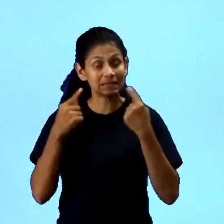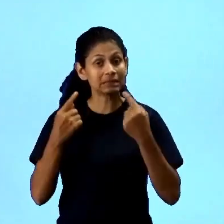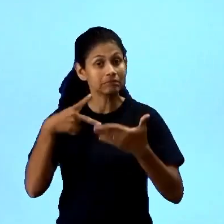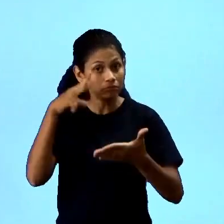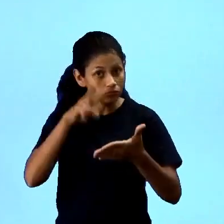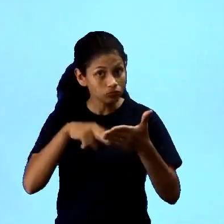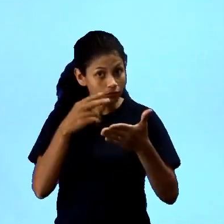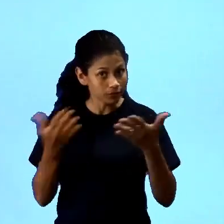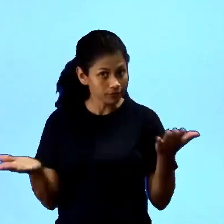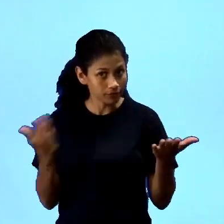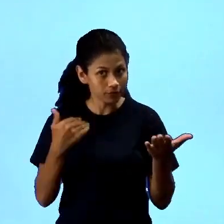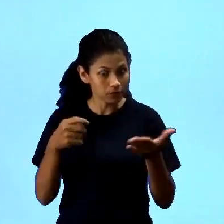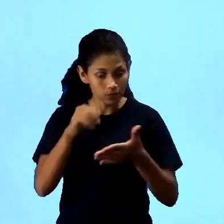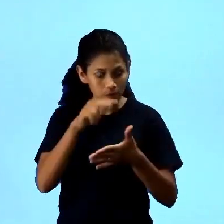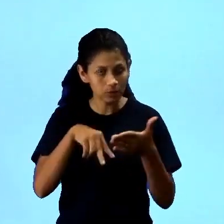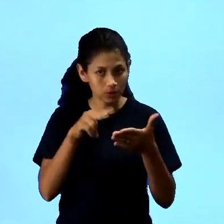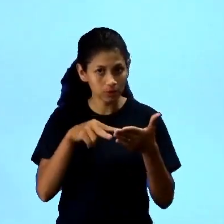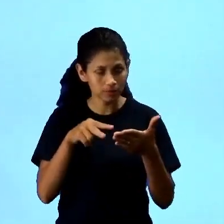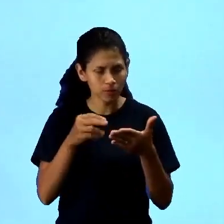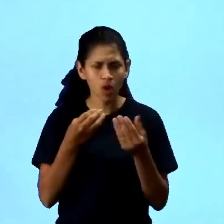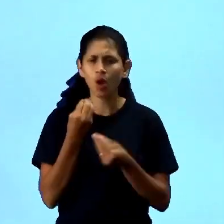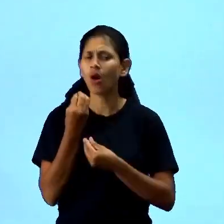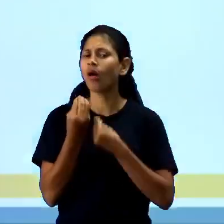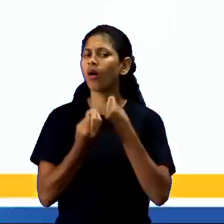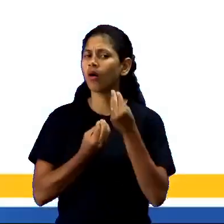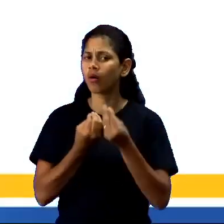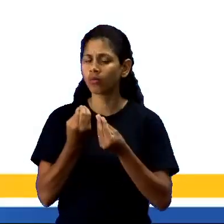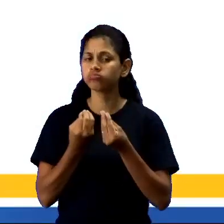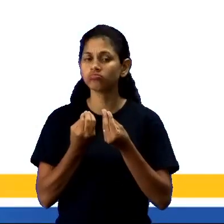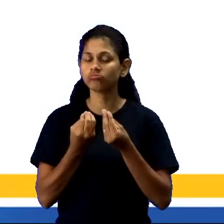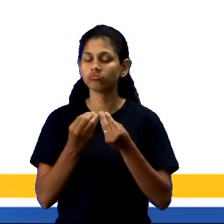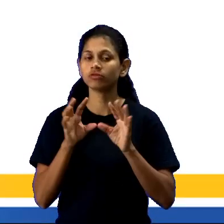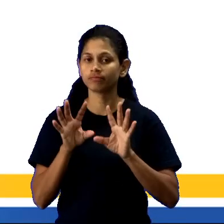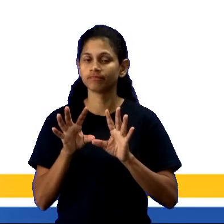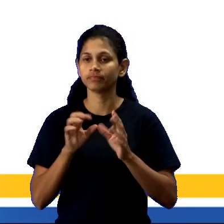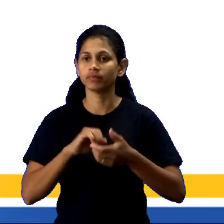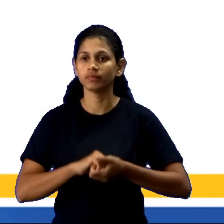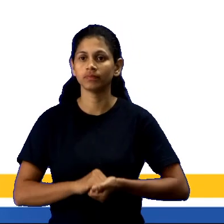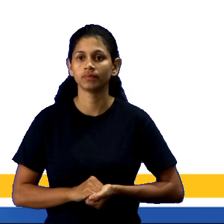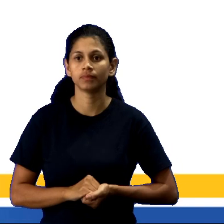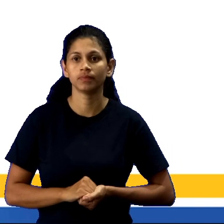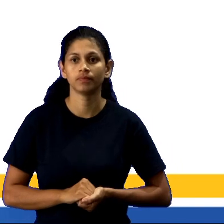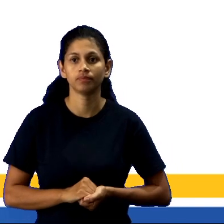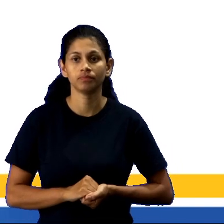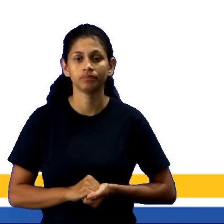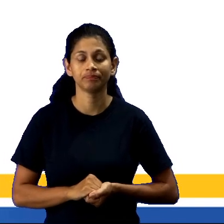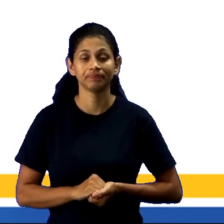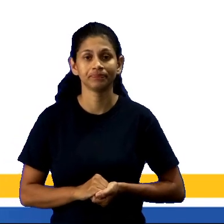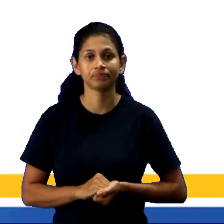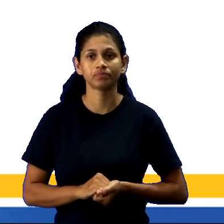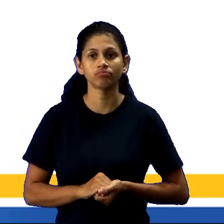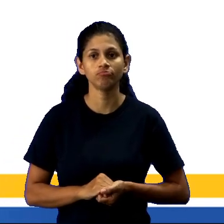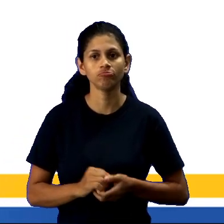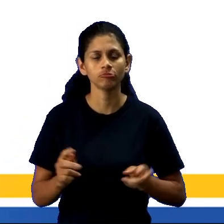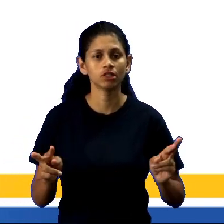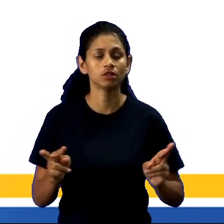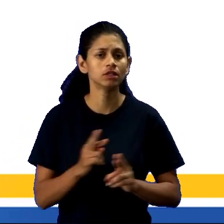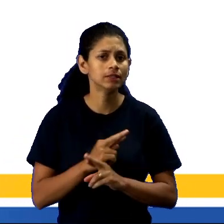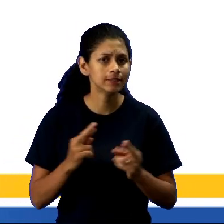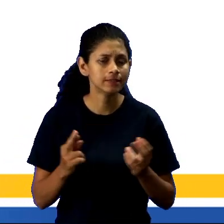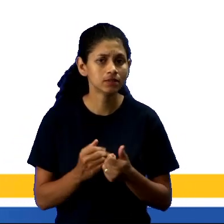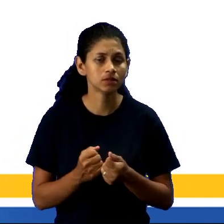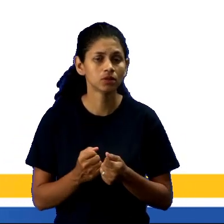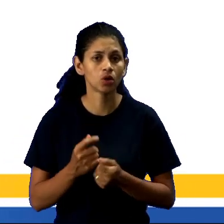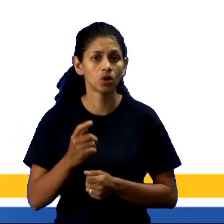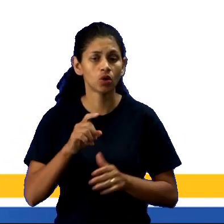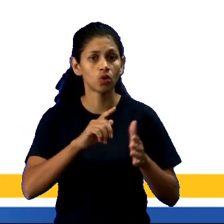que texto é esse, como funciona esse texto, para que ele serve. Olha só, entre outras coisas, os textos